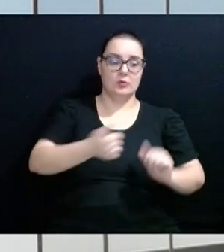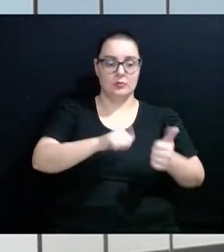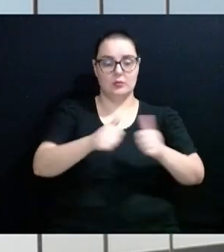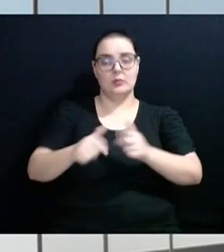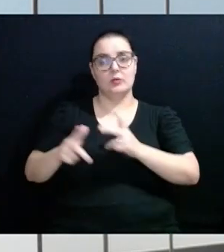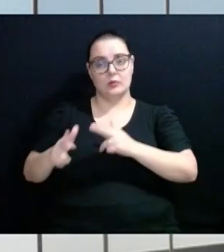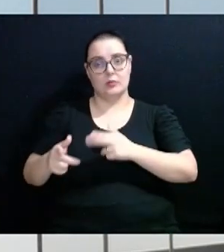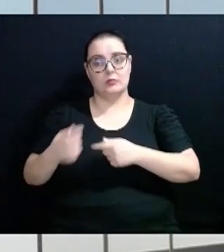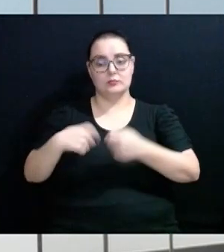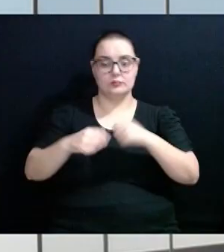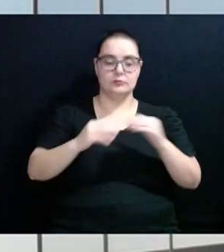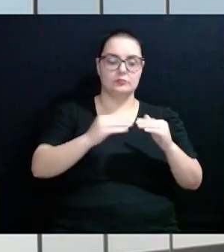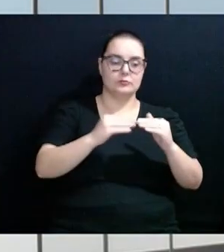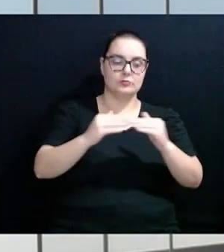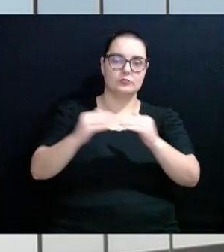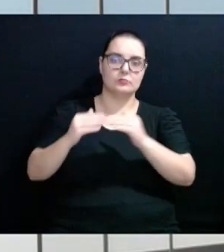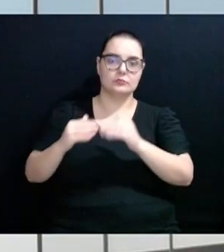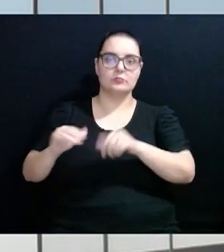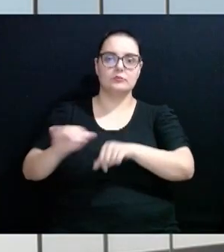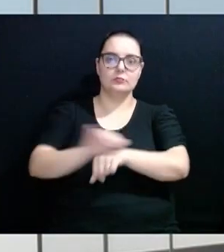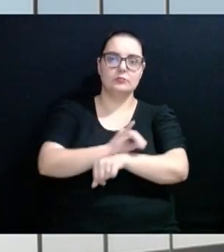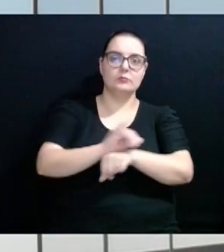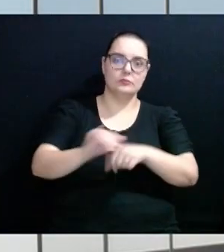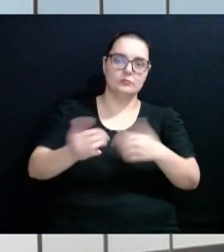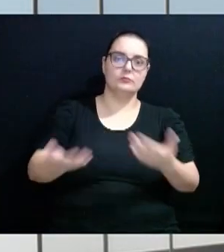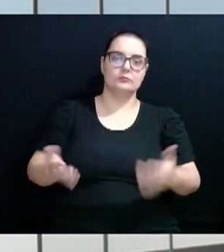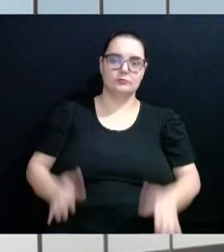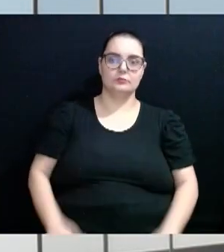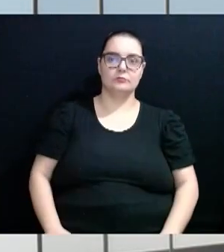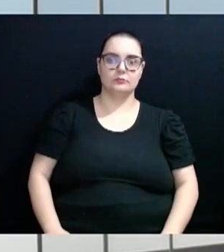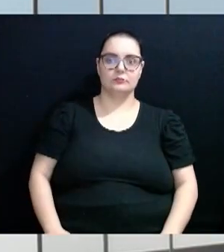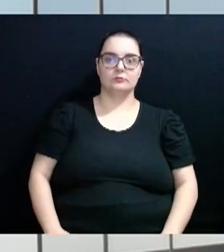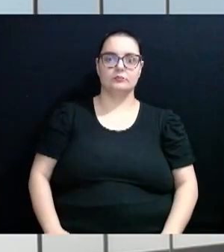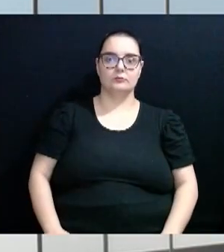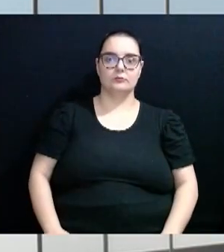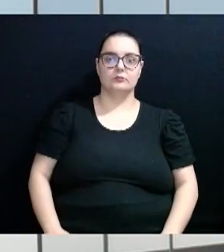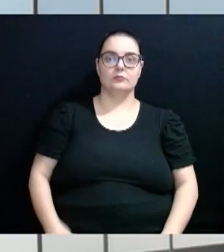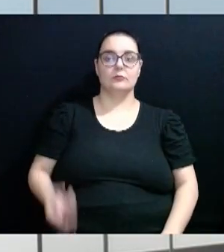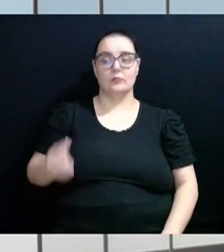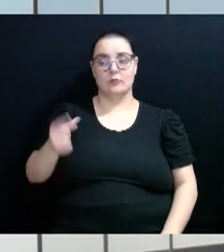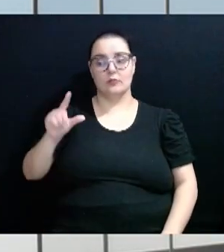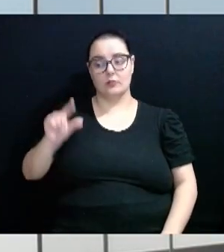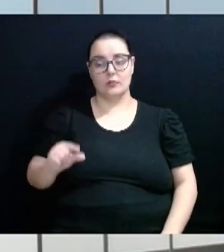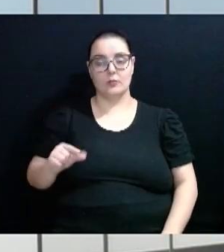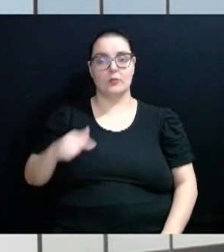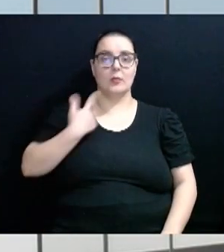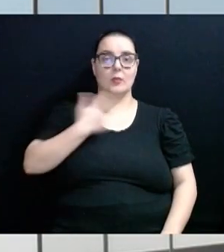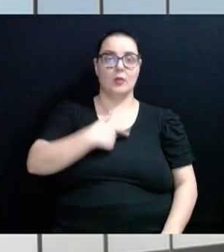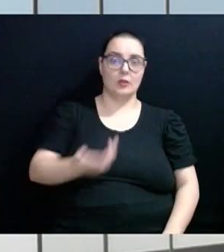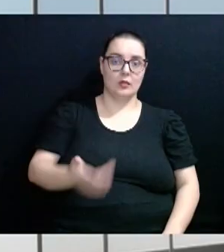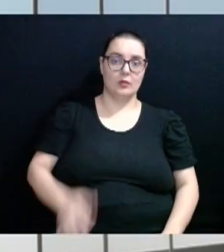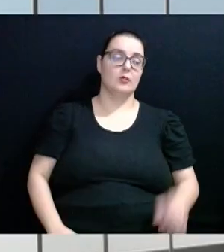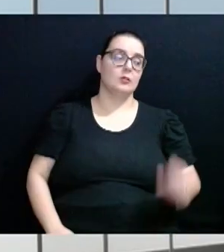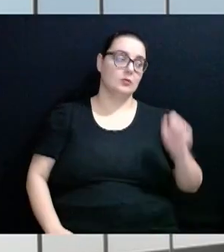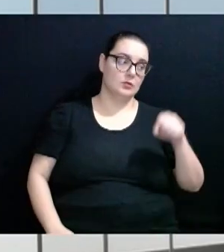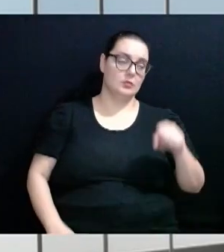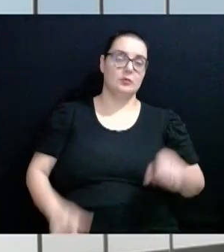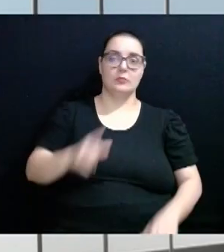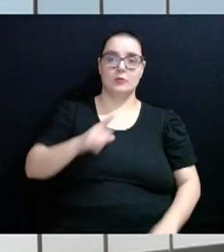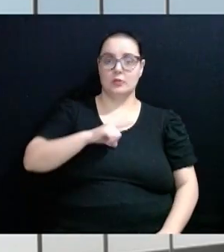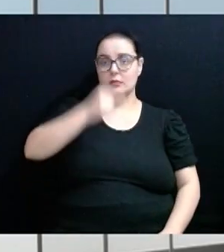negociar saídas que imponham o menor custo para a gente. Sim. Porque há uma consciência de